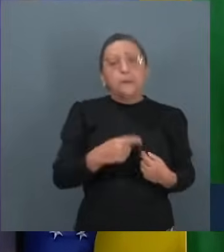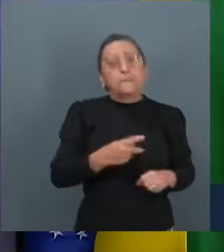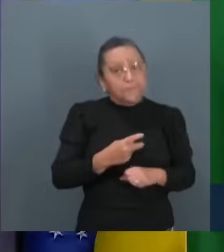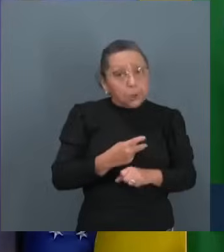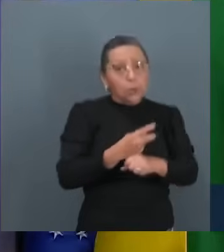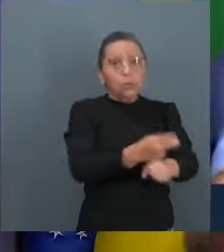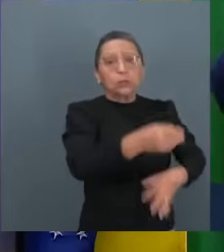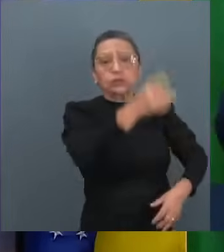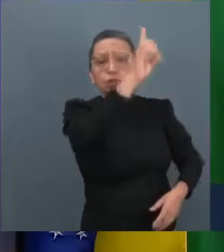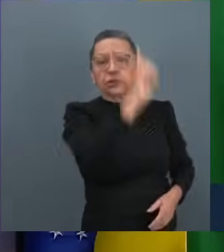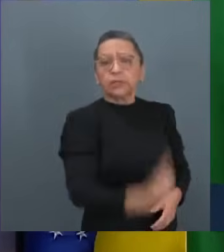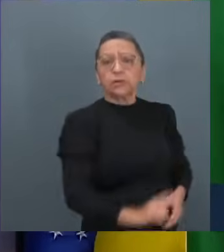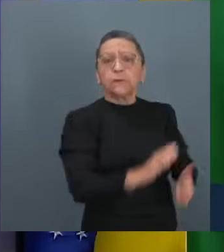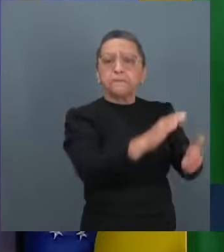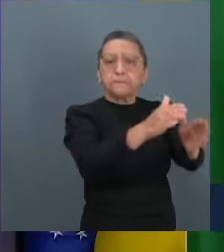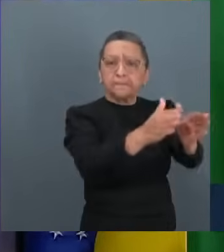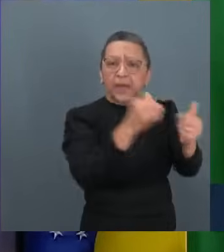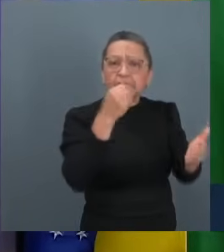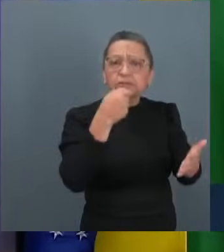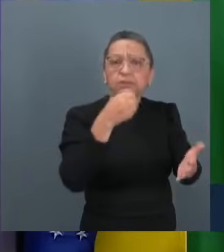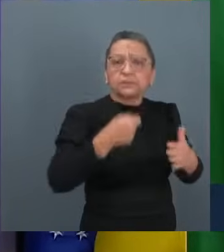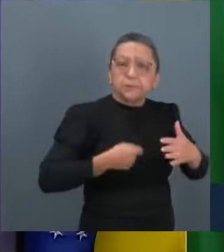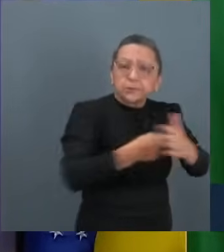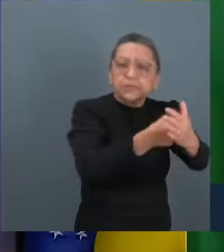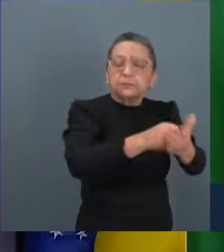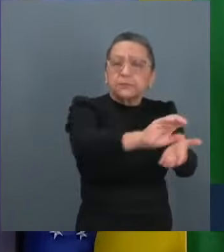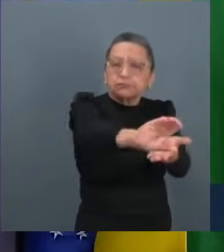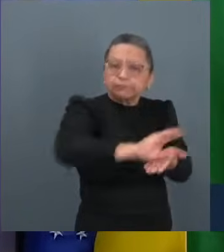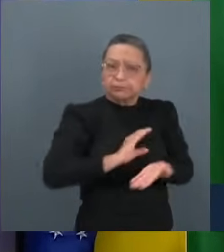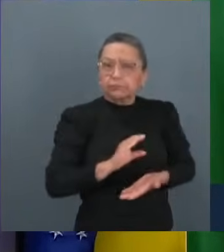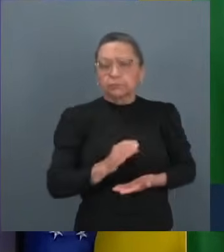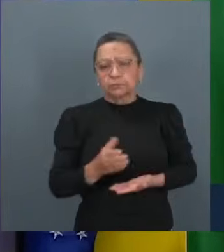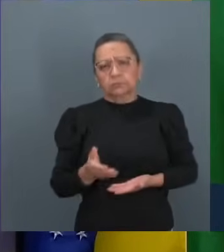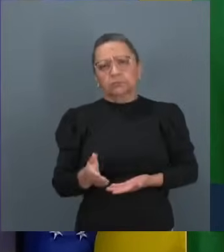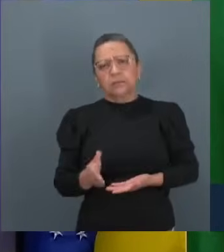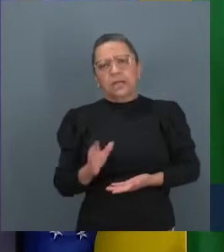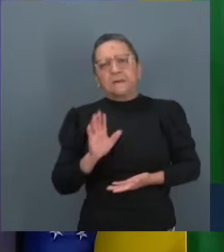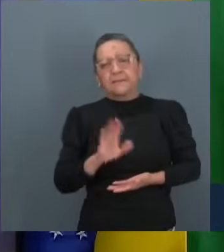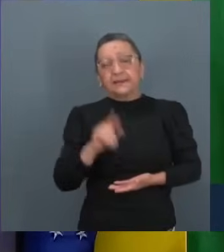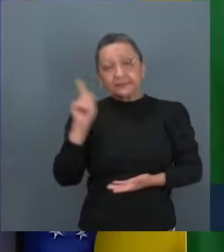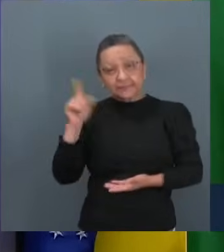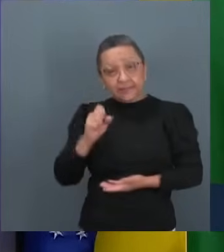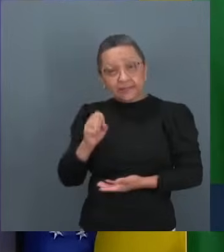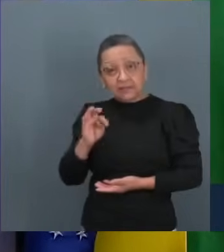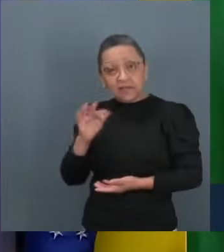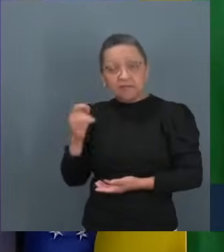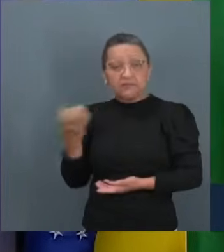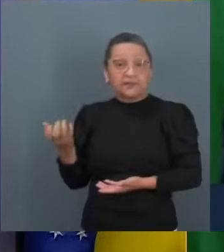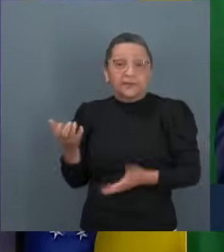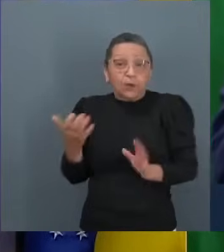seus direitos, pedir indenização. Mas não, eles querem ir à forra,